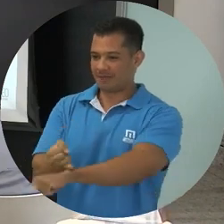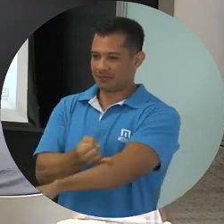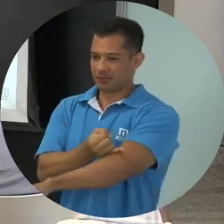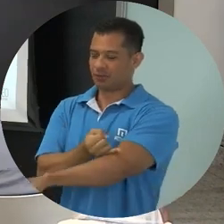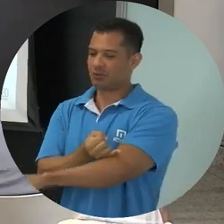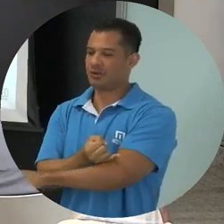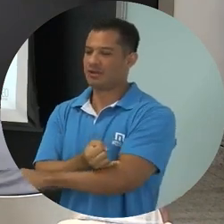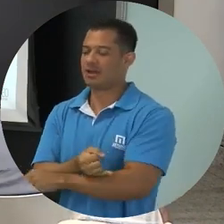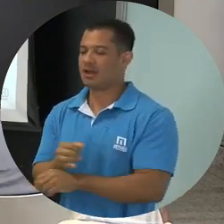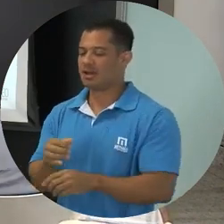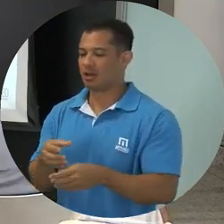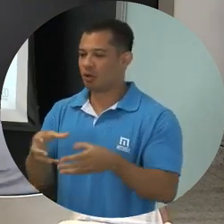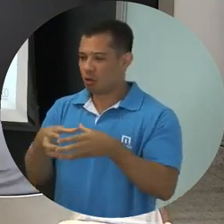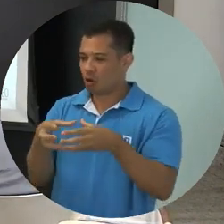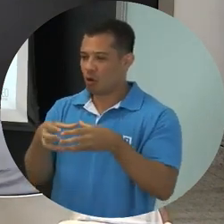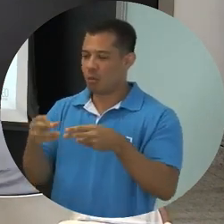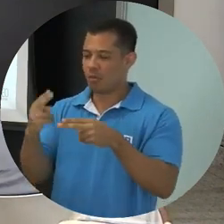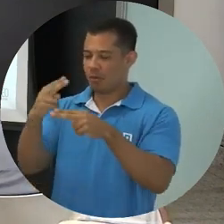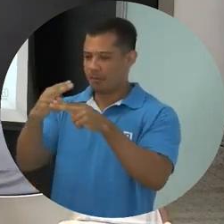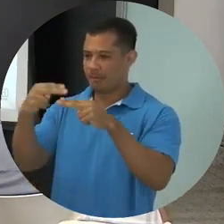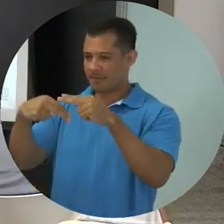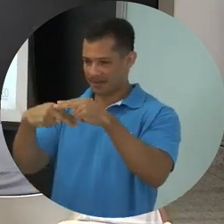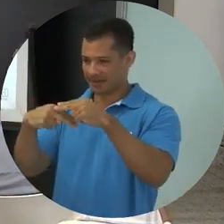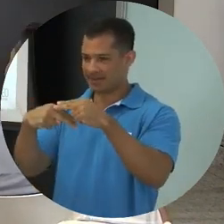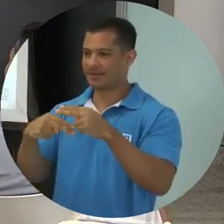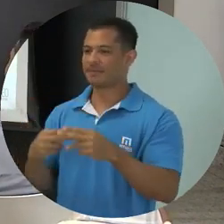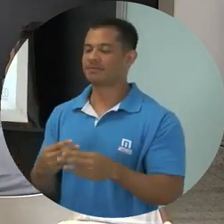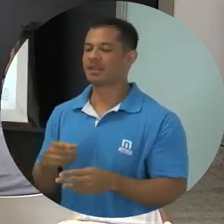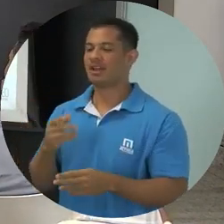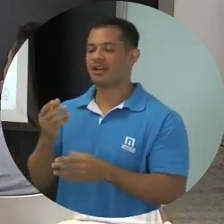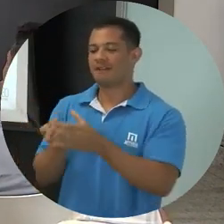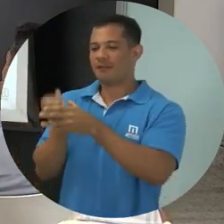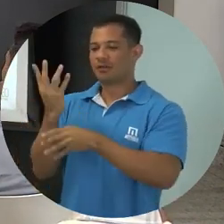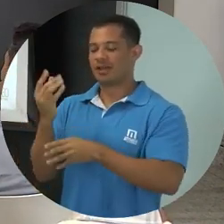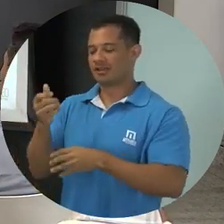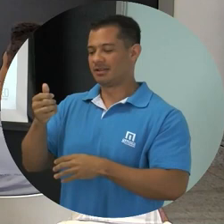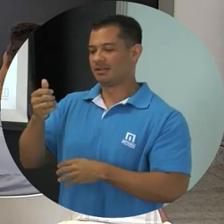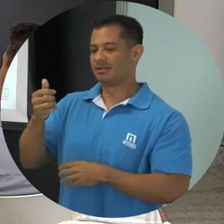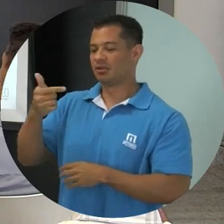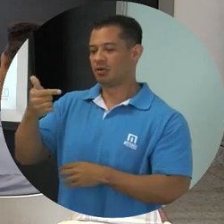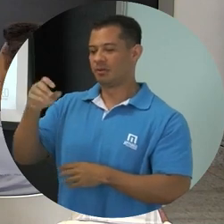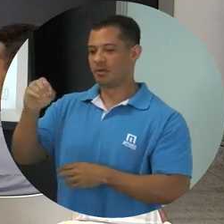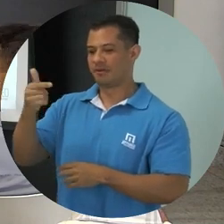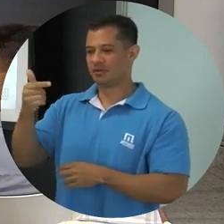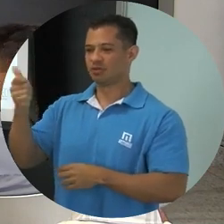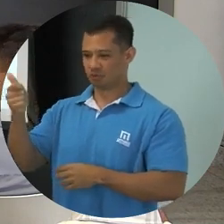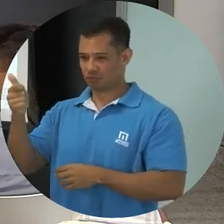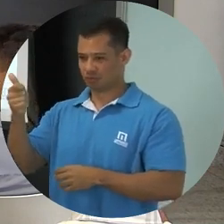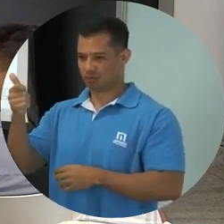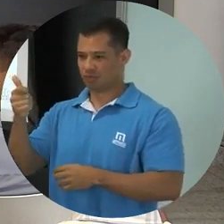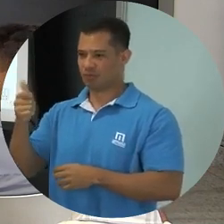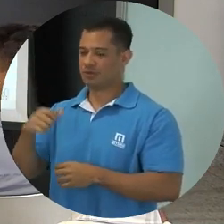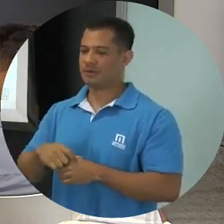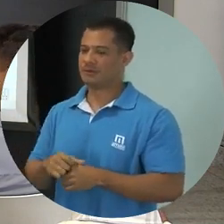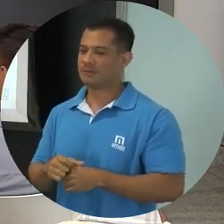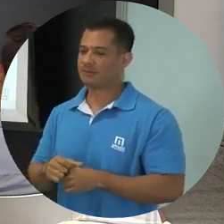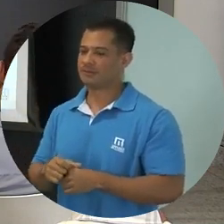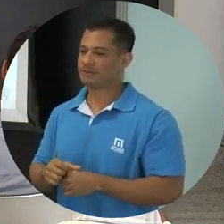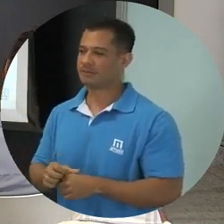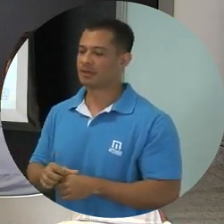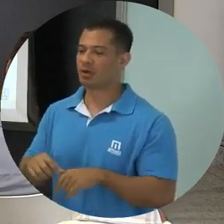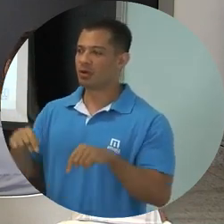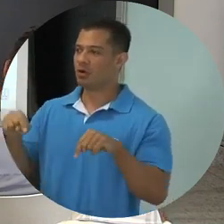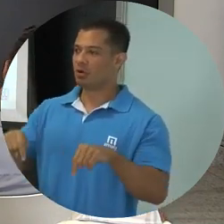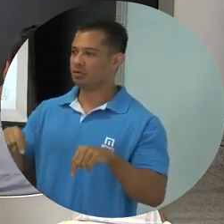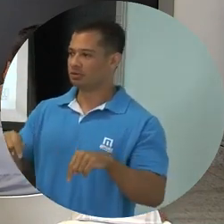Grupo Priner. A unidade foi fundada no final de 2021. E, hoje a gente vai ter aqui, vou falar